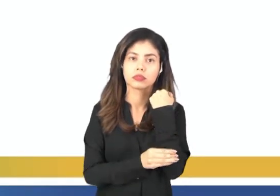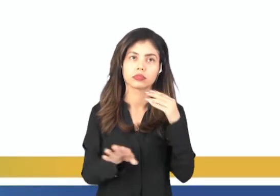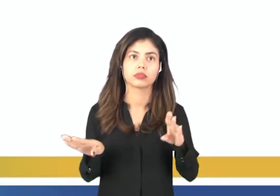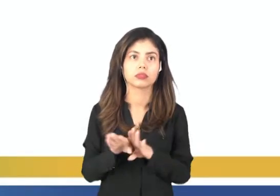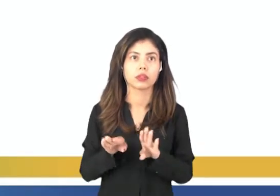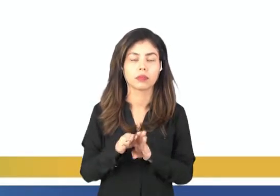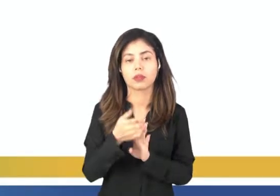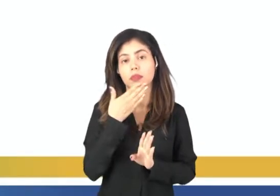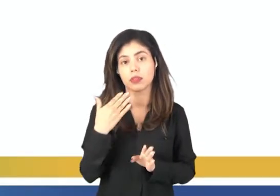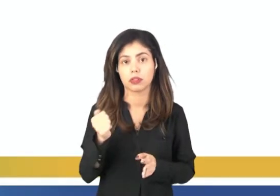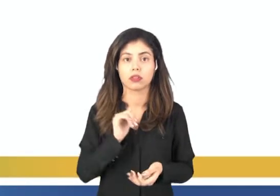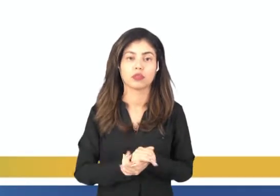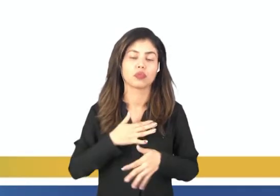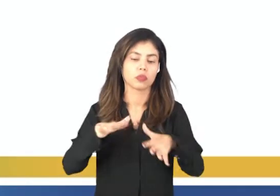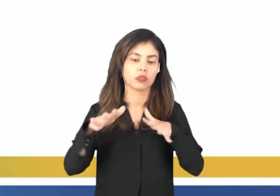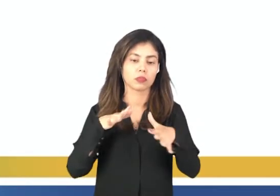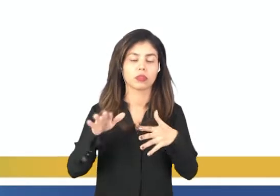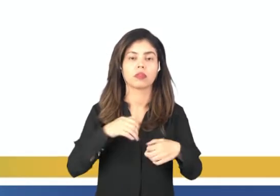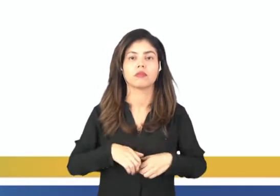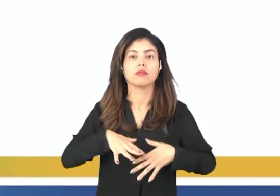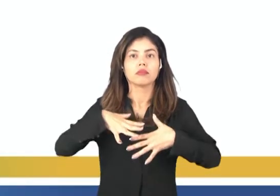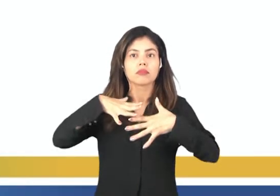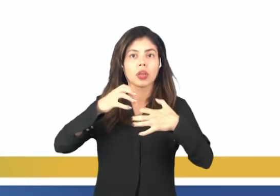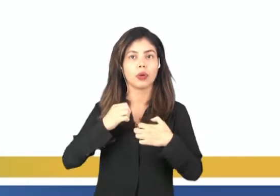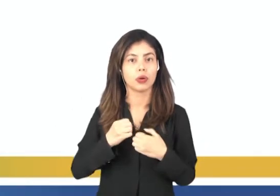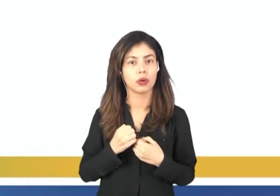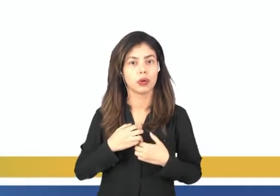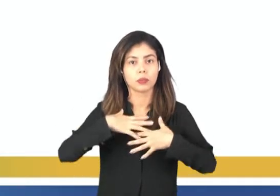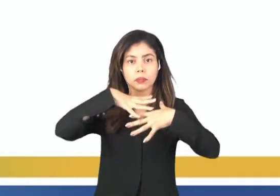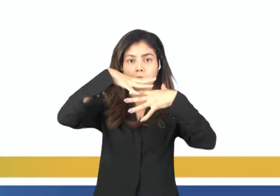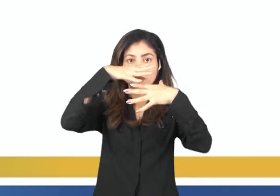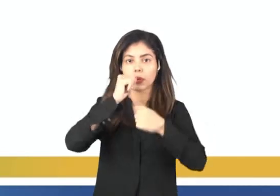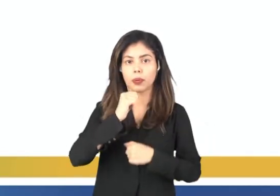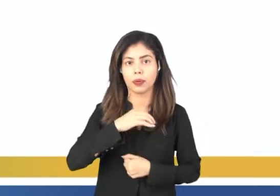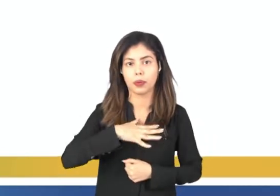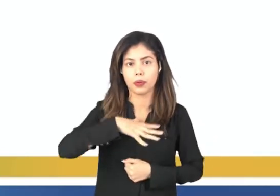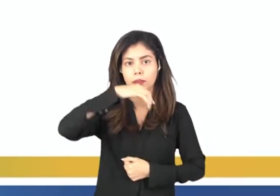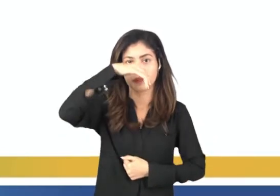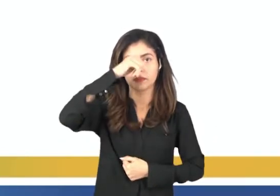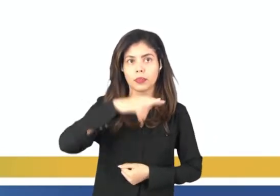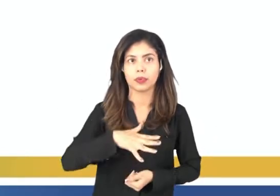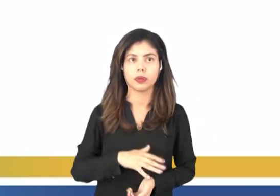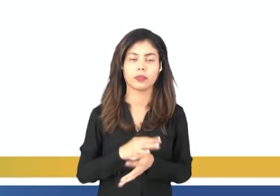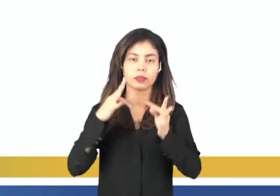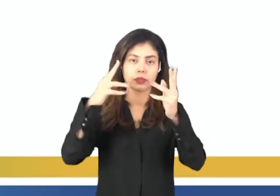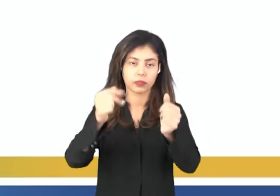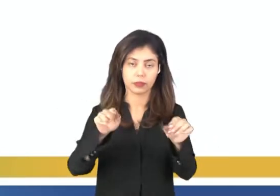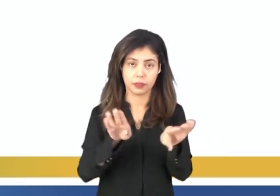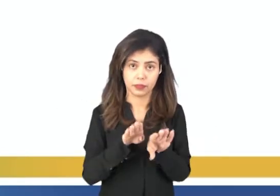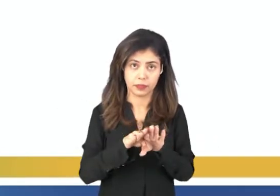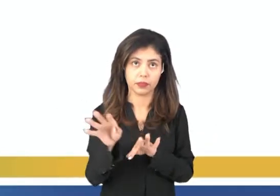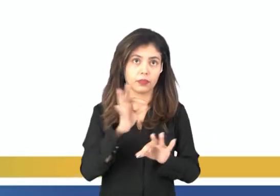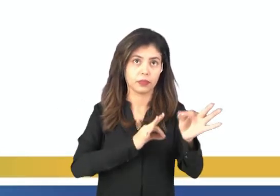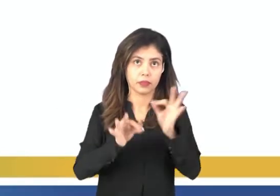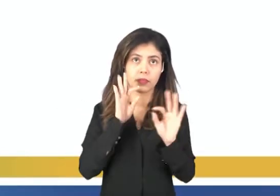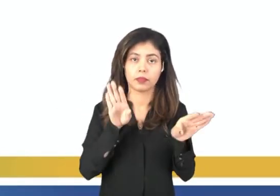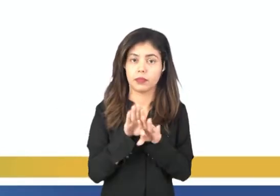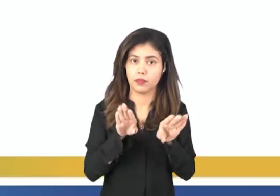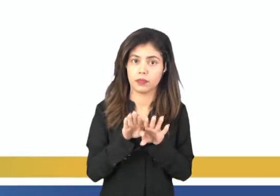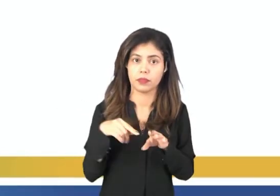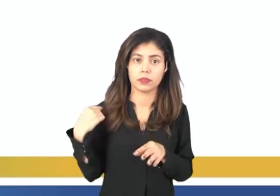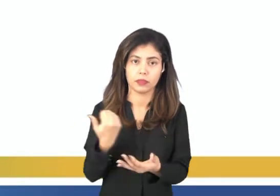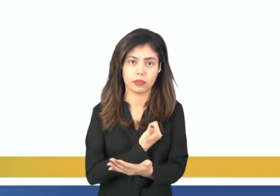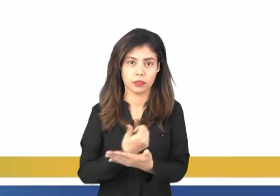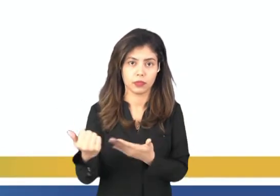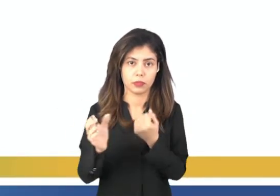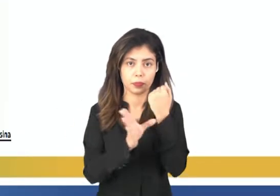da realização dos movimentos respiratórios né lembra que tem um momento de inspiração e expiração tudo isso vai ser controlado também pela ação